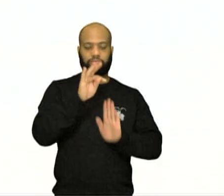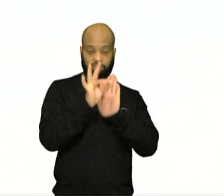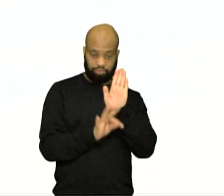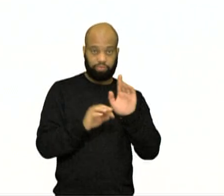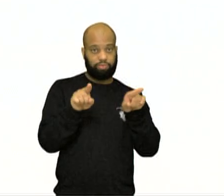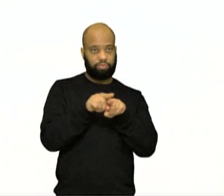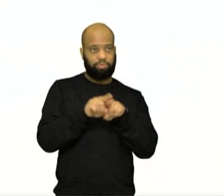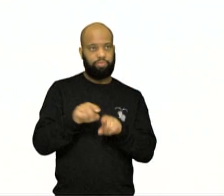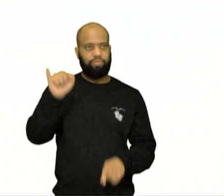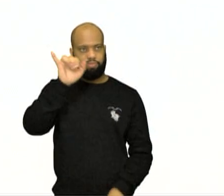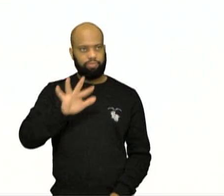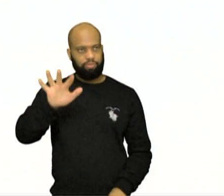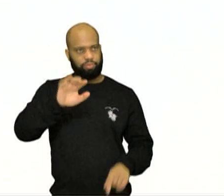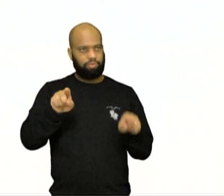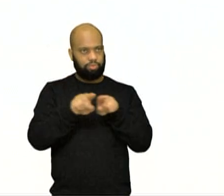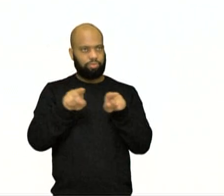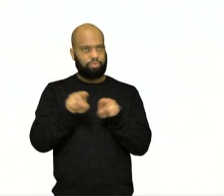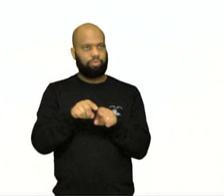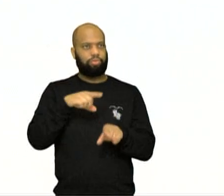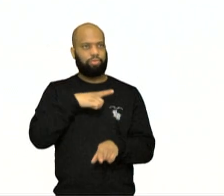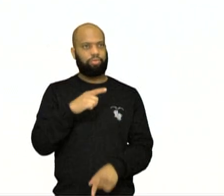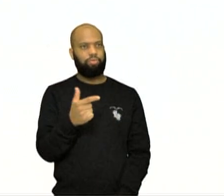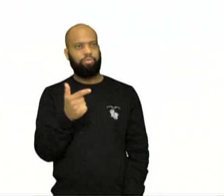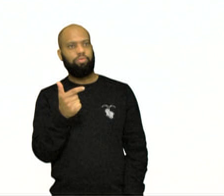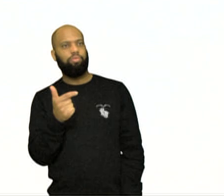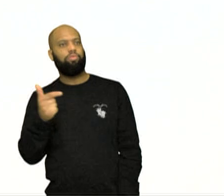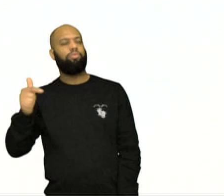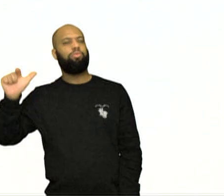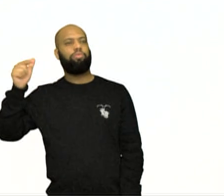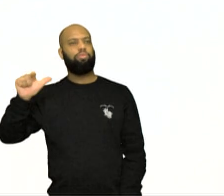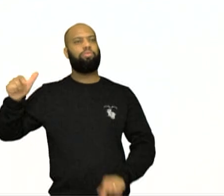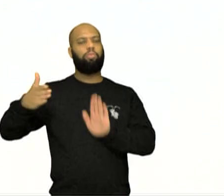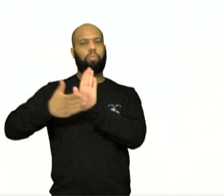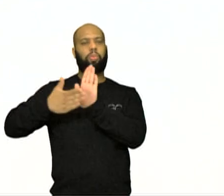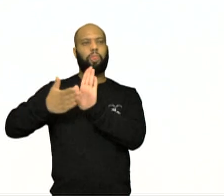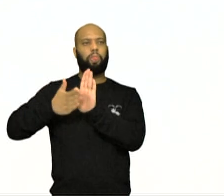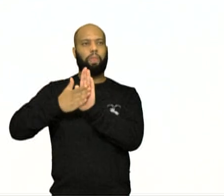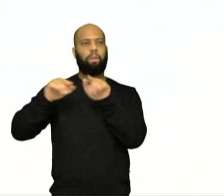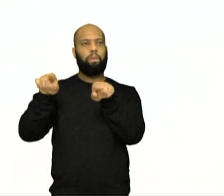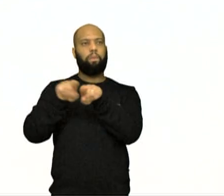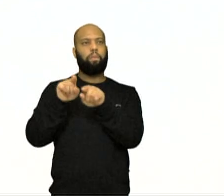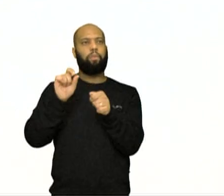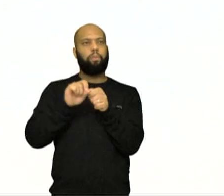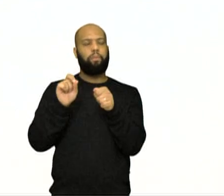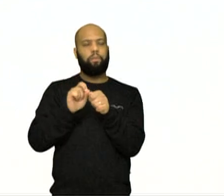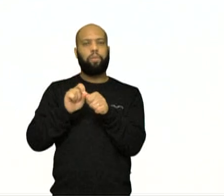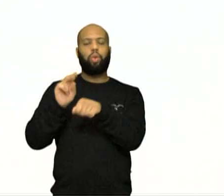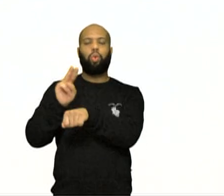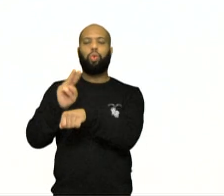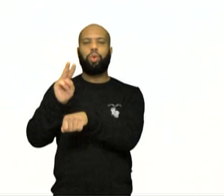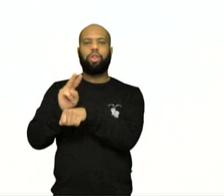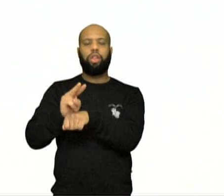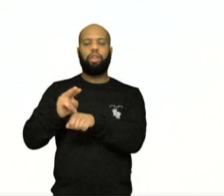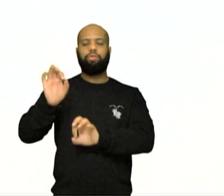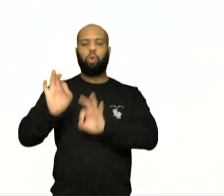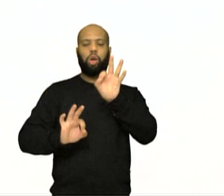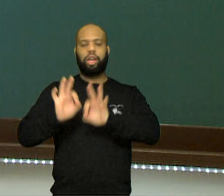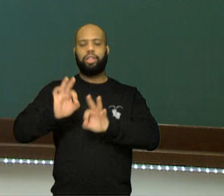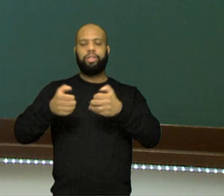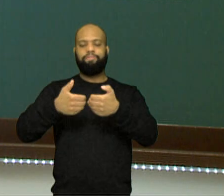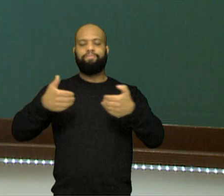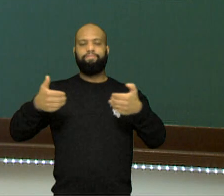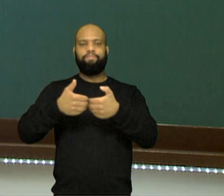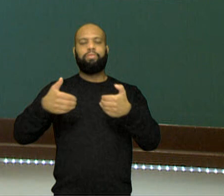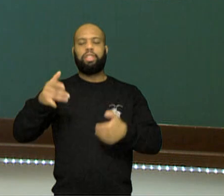teu cartaz. Aqui também nós vamos ter outra forma de fazer, né? Cuidados com a separação do lixo.